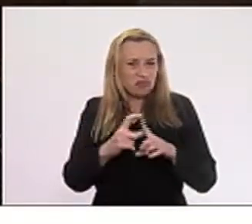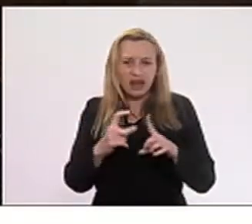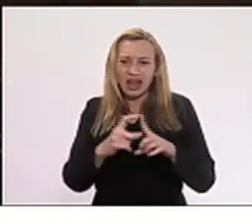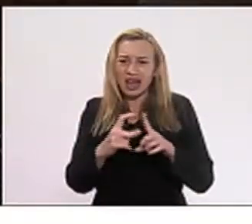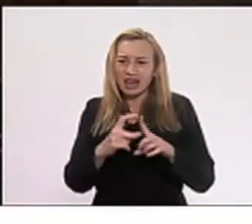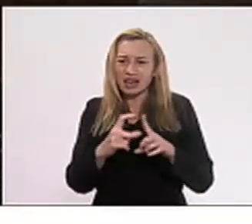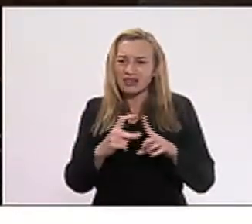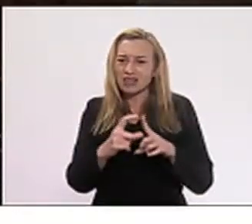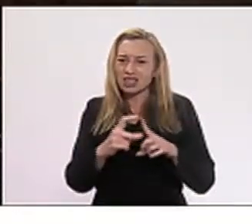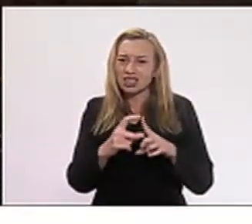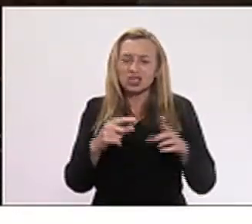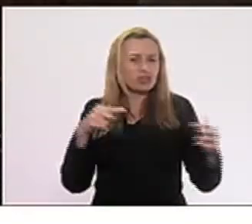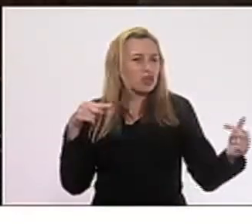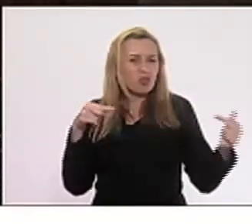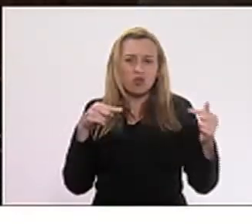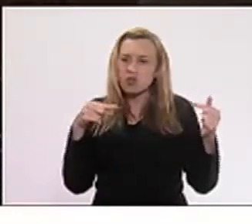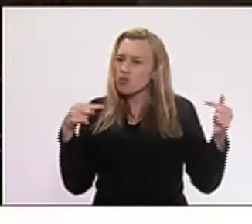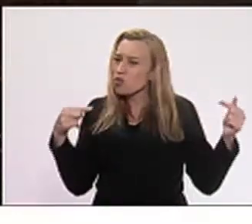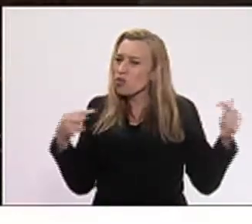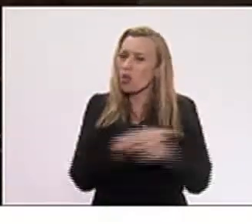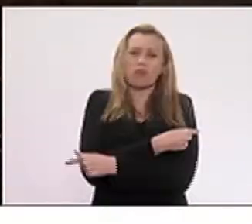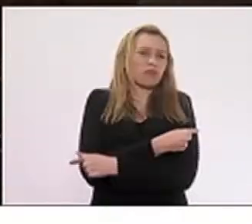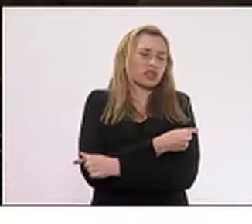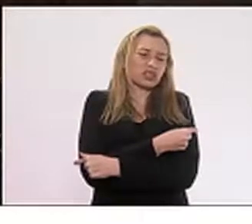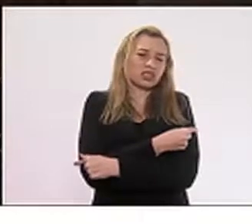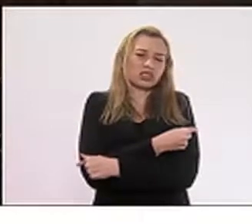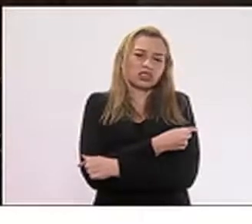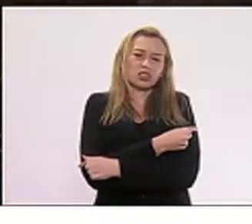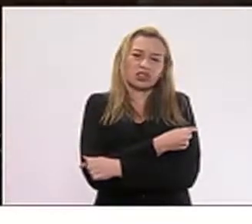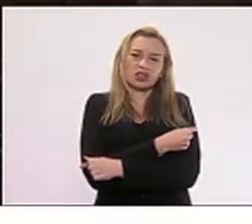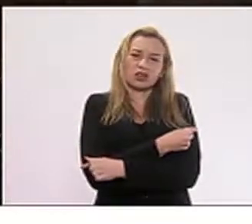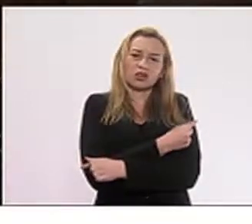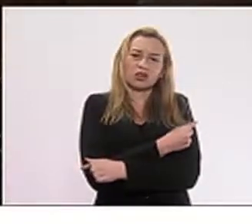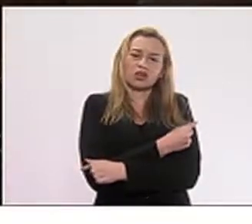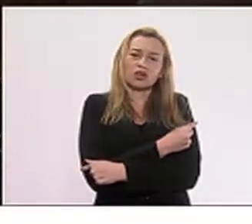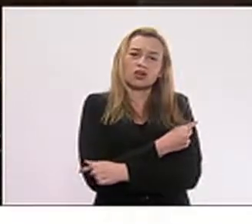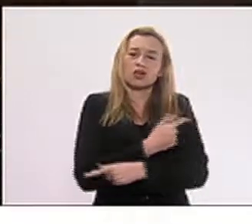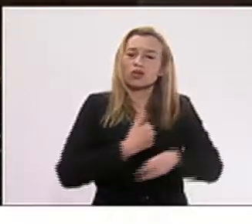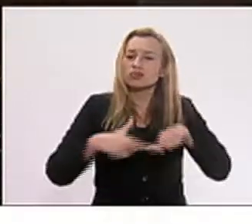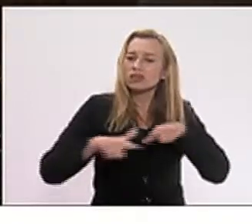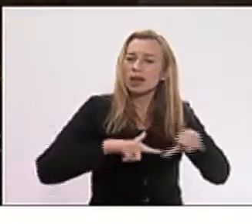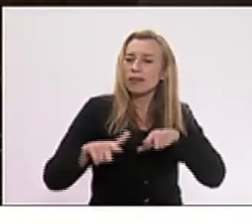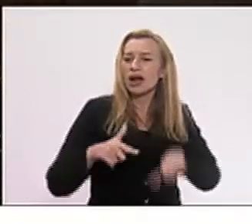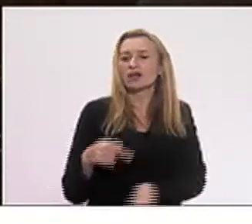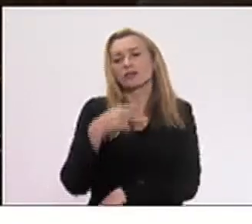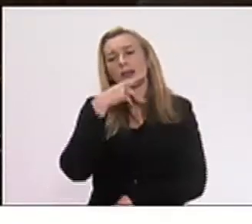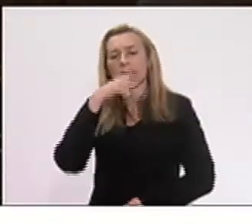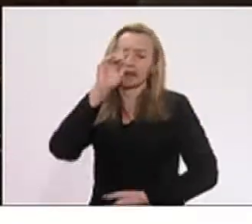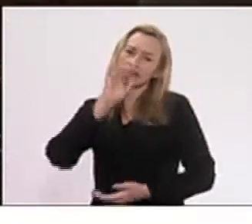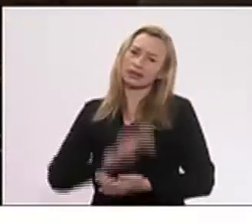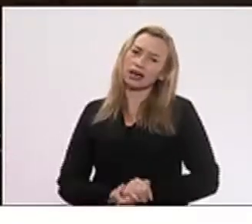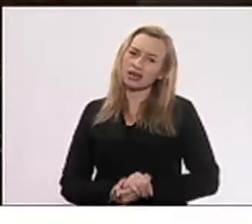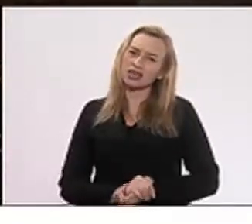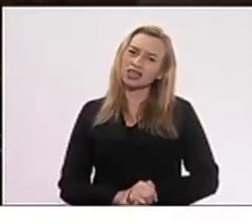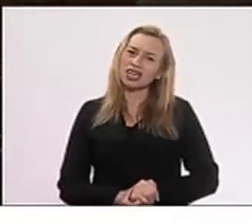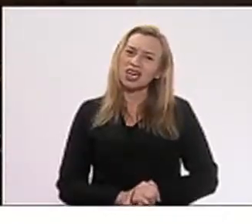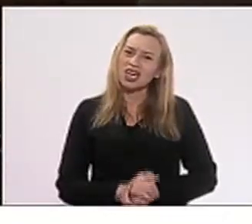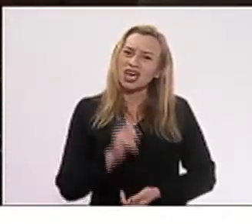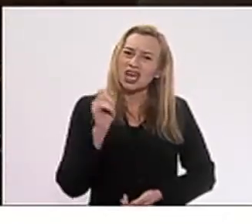forma alguma com a atividade parlamentar. É uma